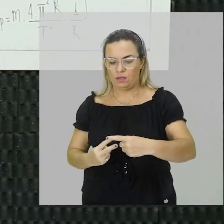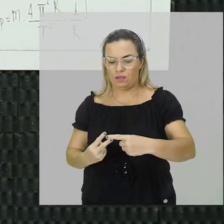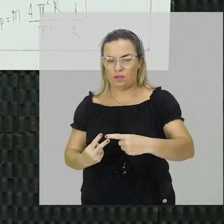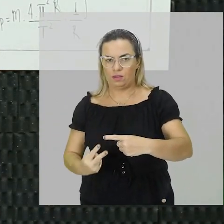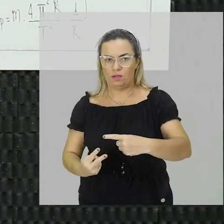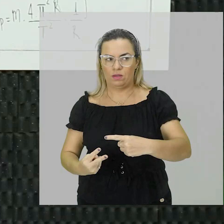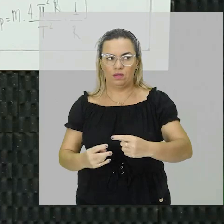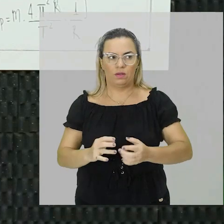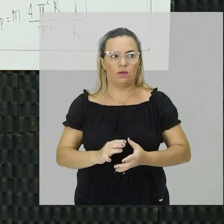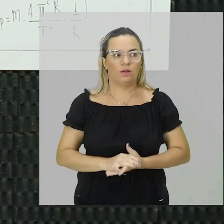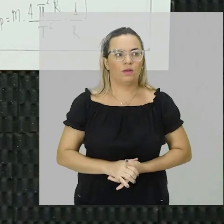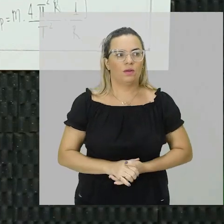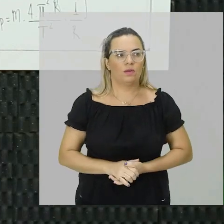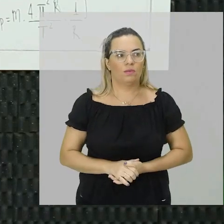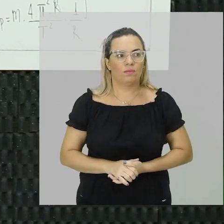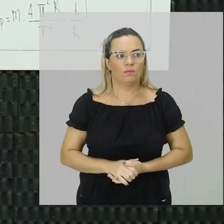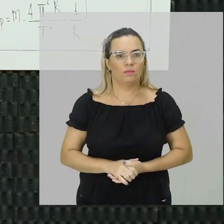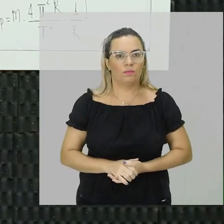Sobre